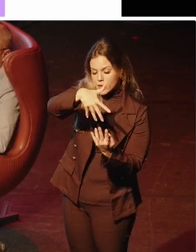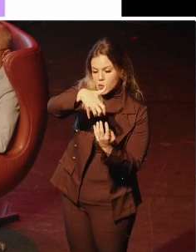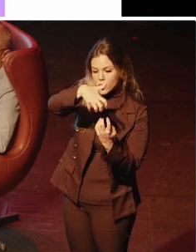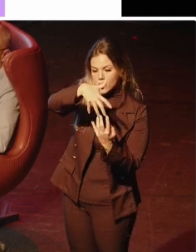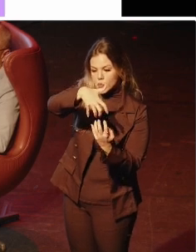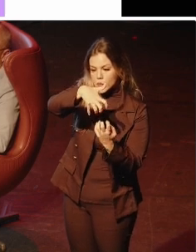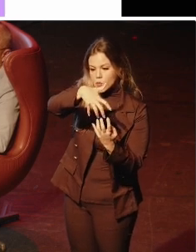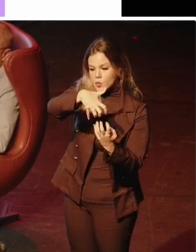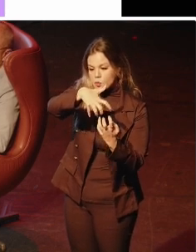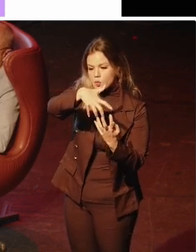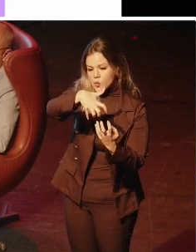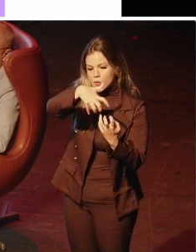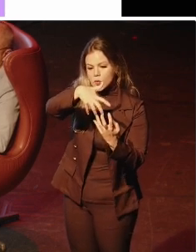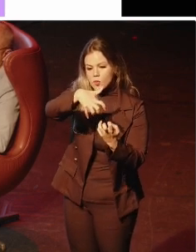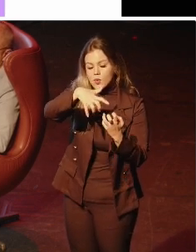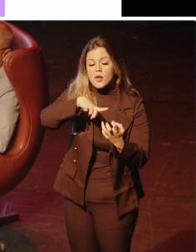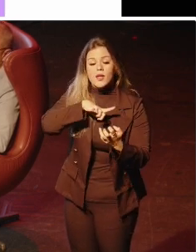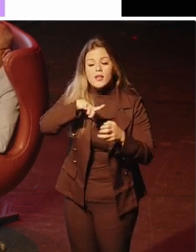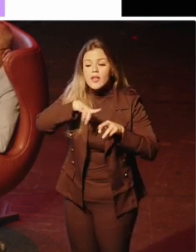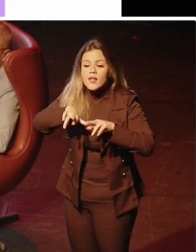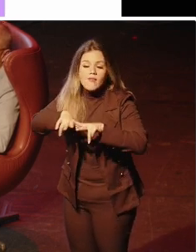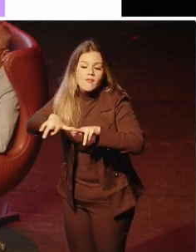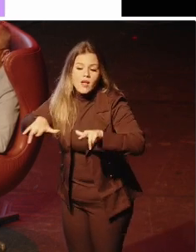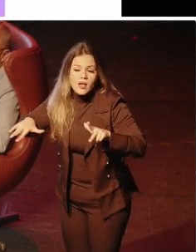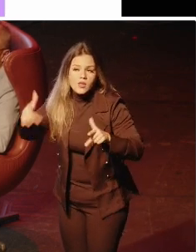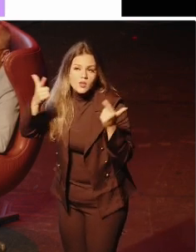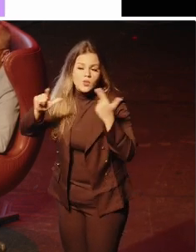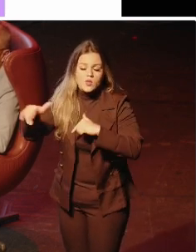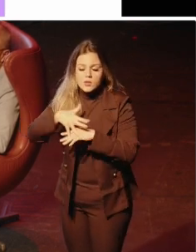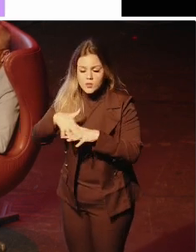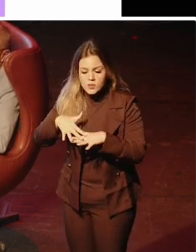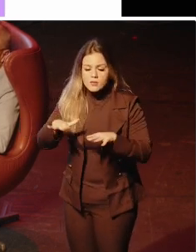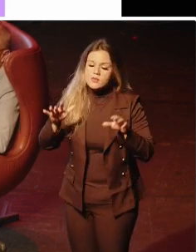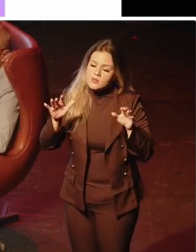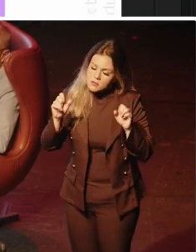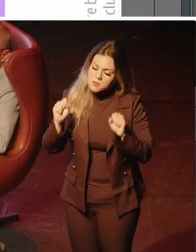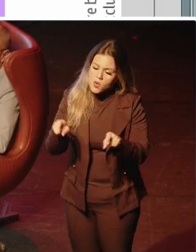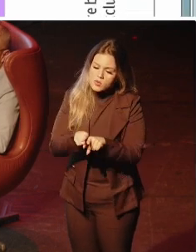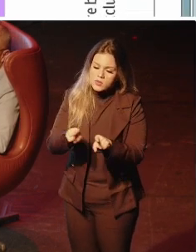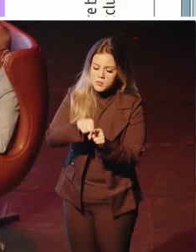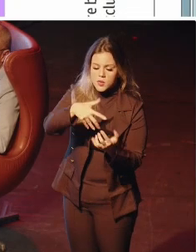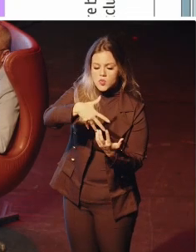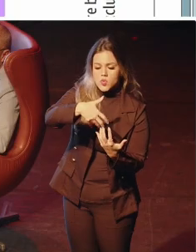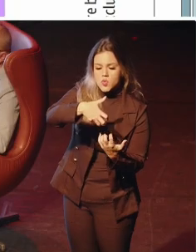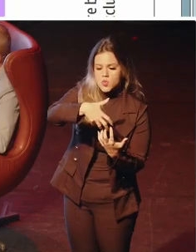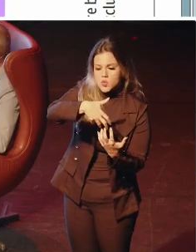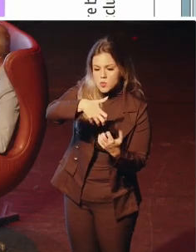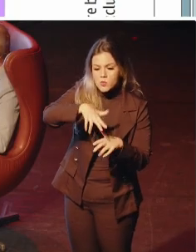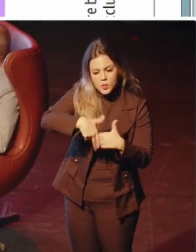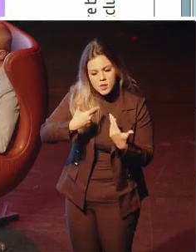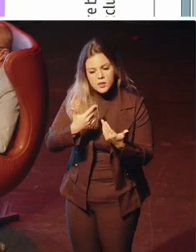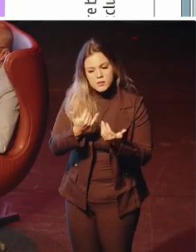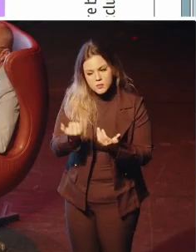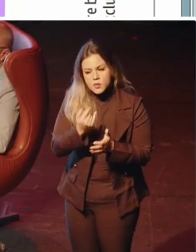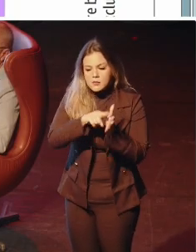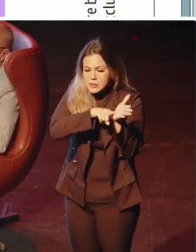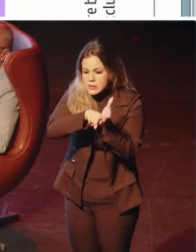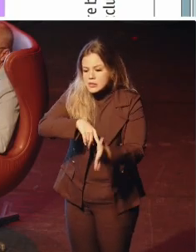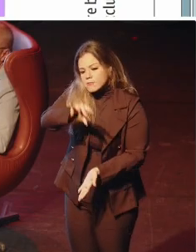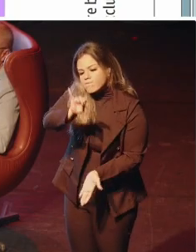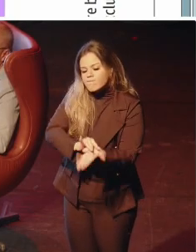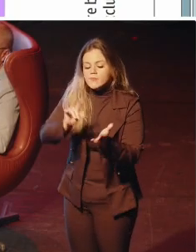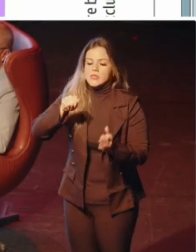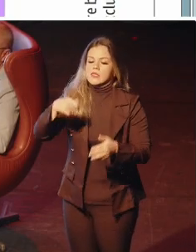a gente precisa ter certeza para que você tome, para que a pessoa tome essa medicação,